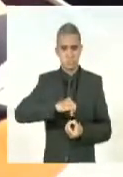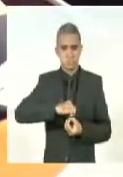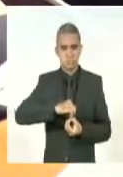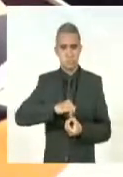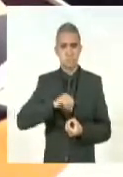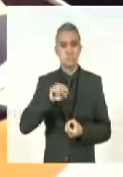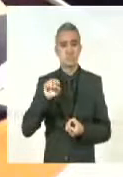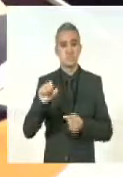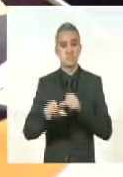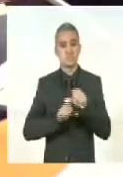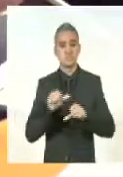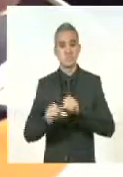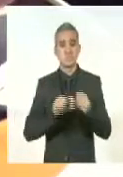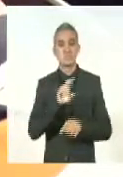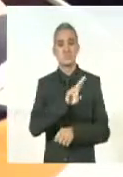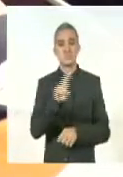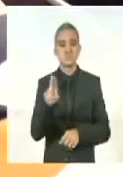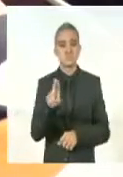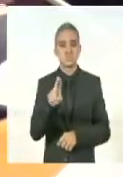social